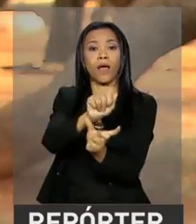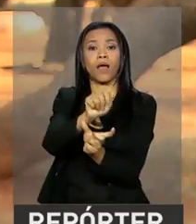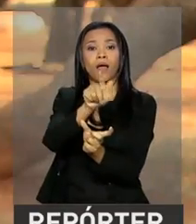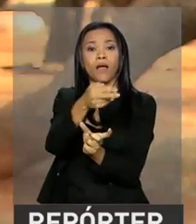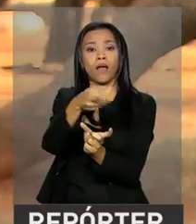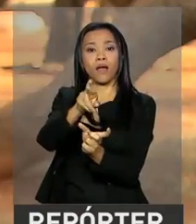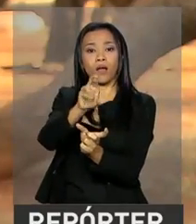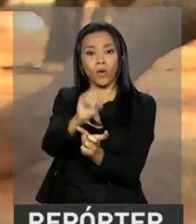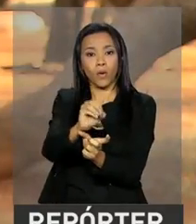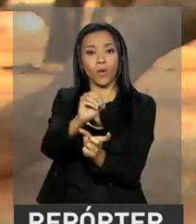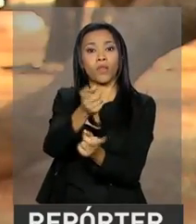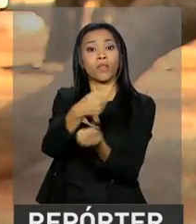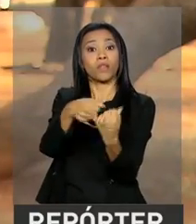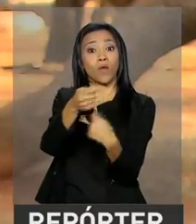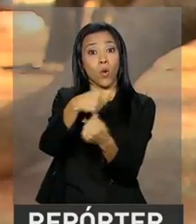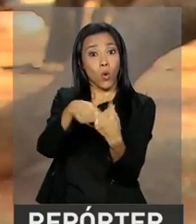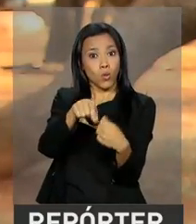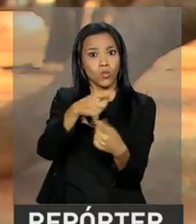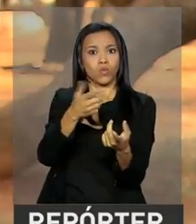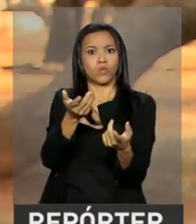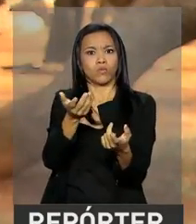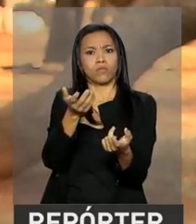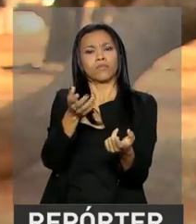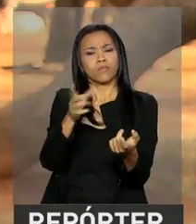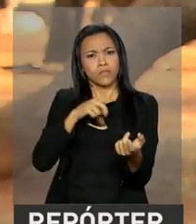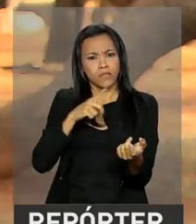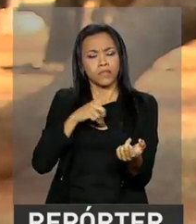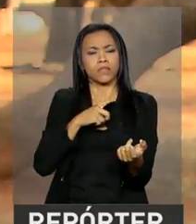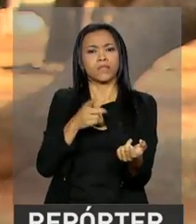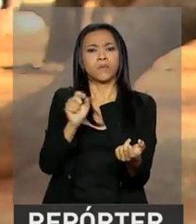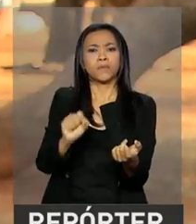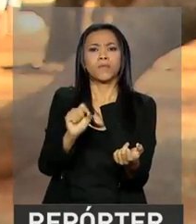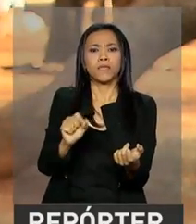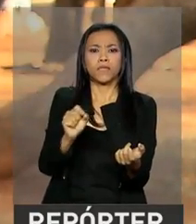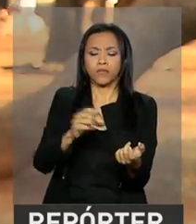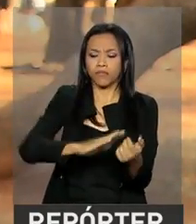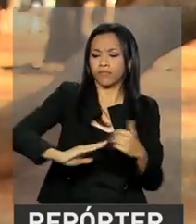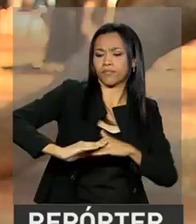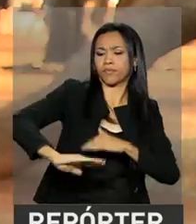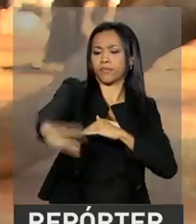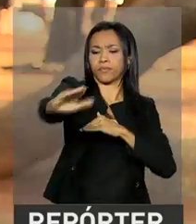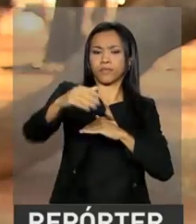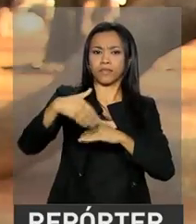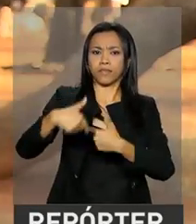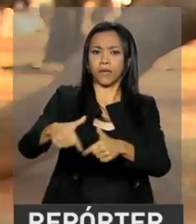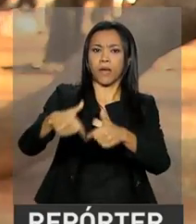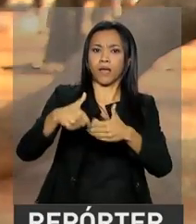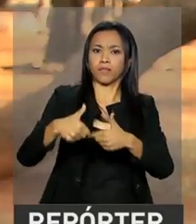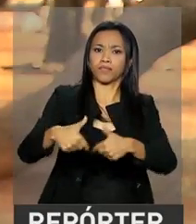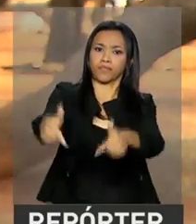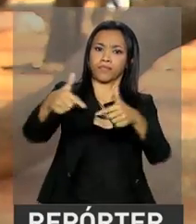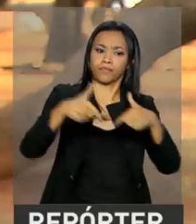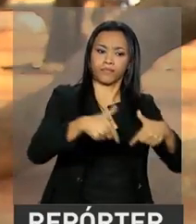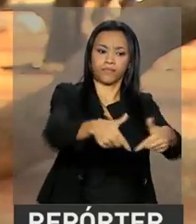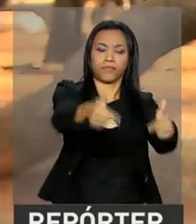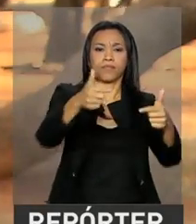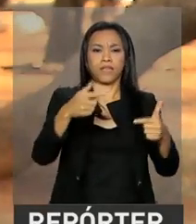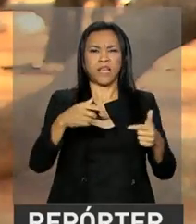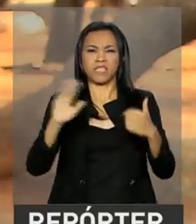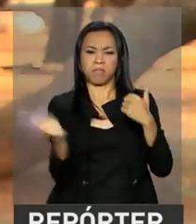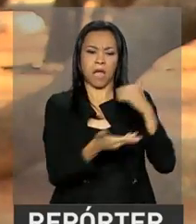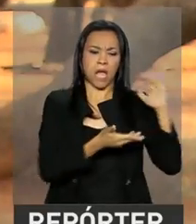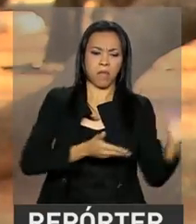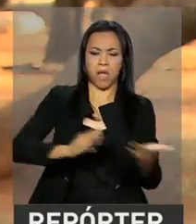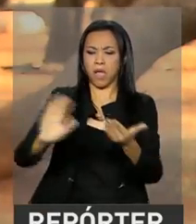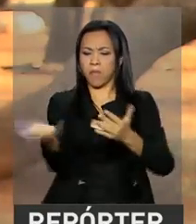você deu prioridade para grandes monoculturas que trabalham de forma a ignorar praticamente o cerrado então eles desmatam de uma